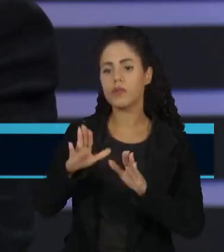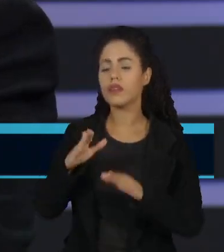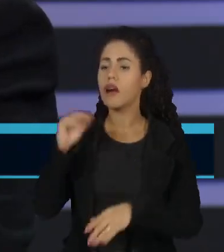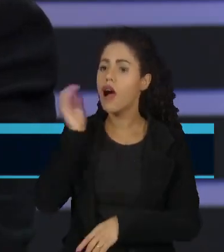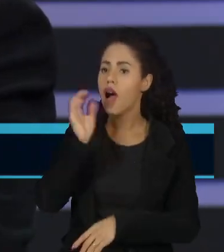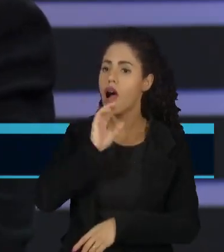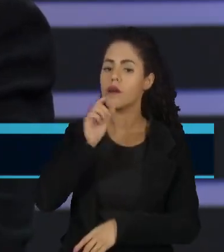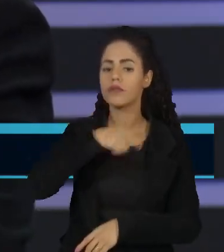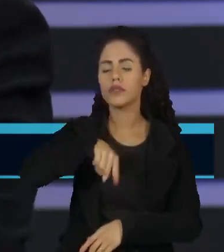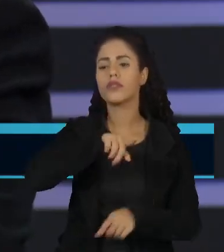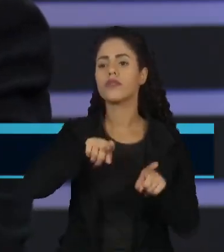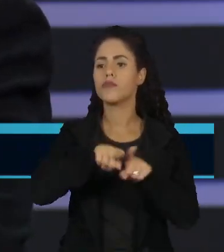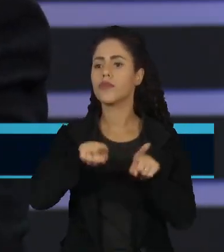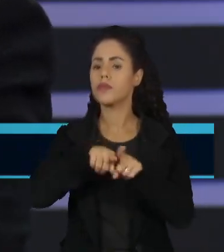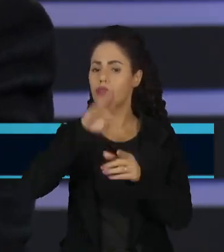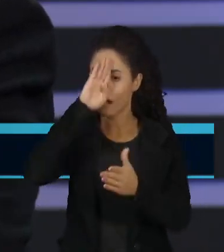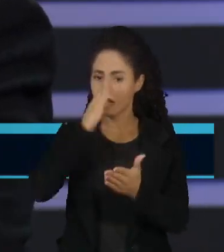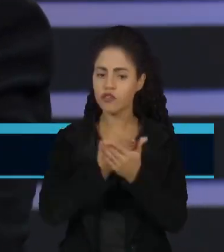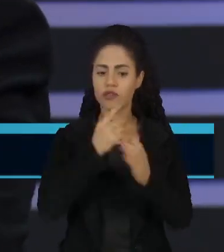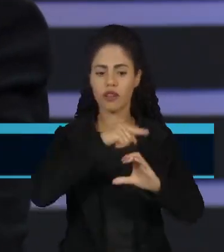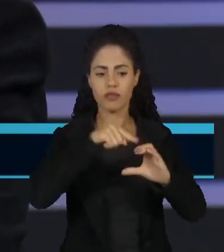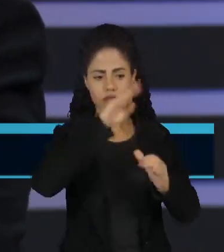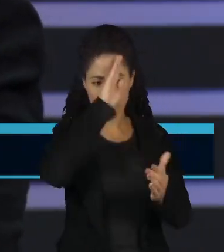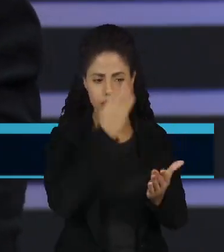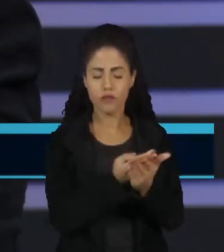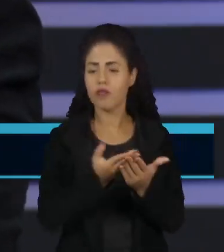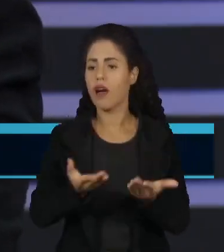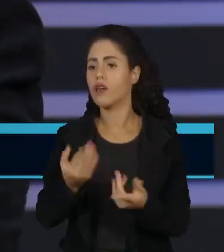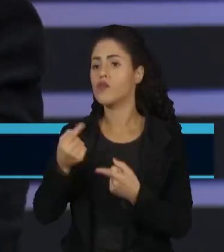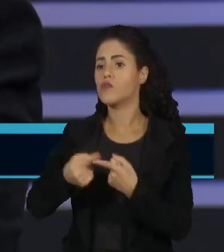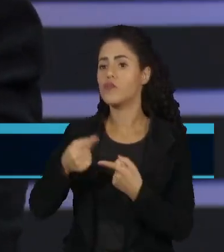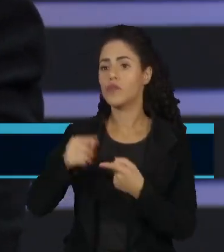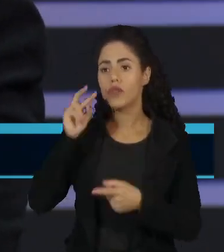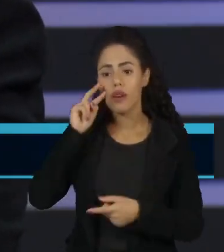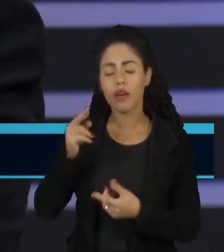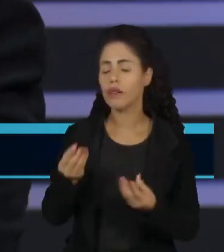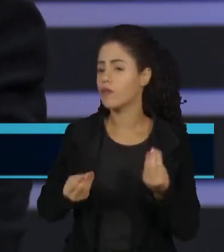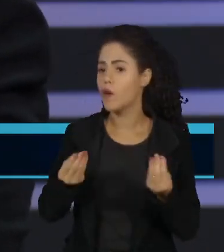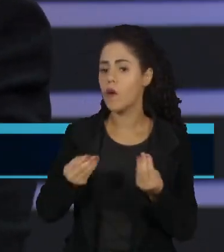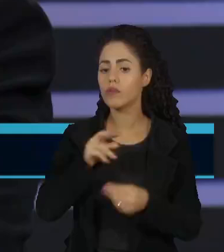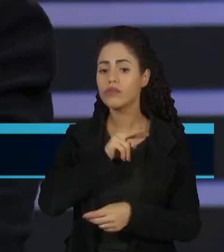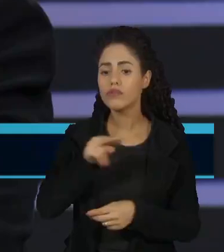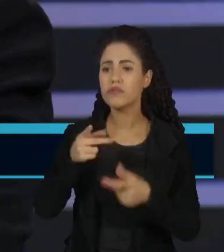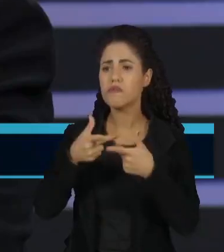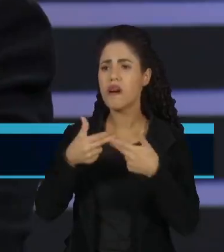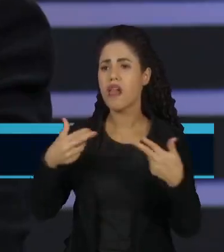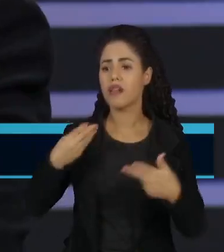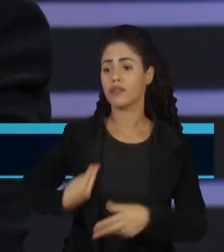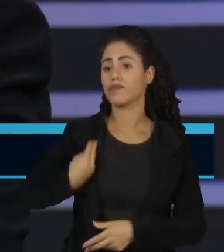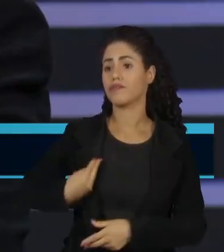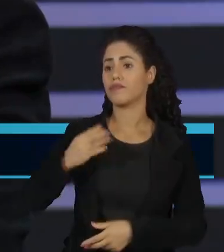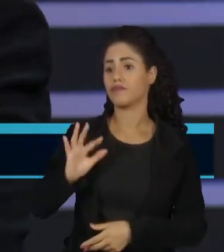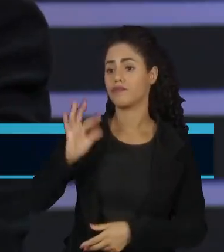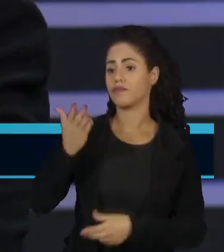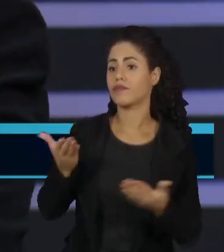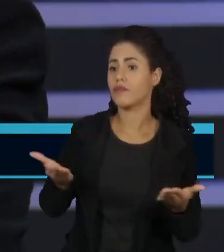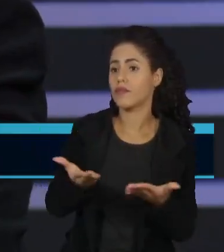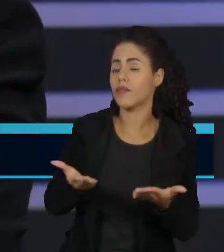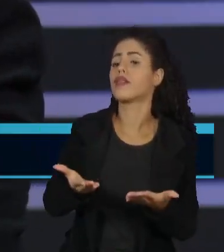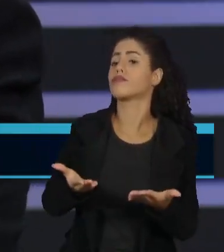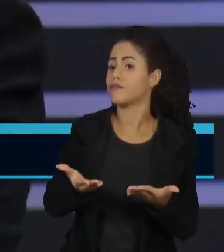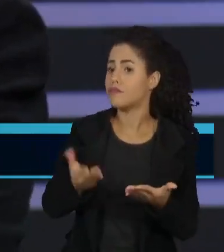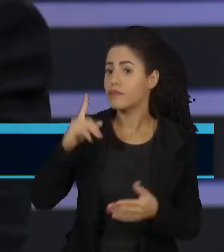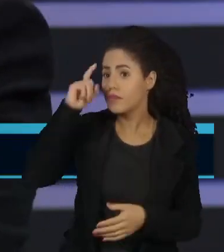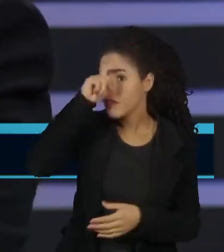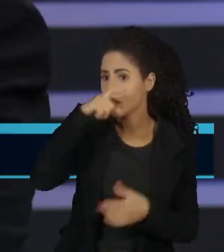que o ceticismo nesse campo ele seja derrotado, porque, do contrário, como várias coisas na vida, é melhor começar cedo antes que seja